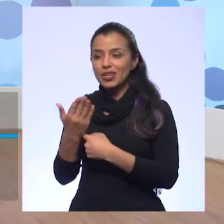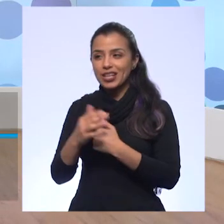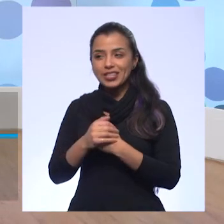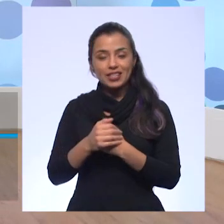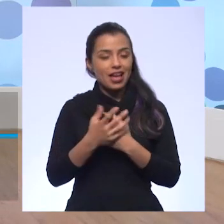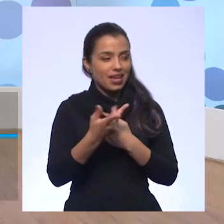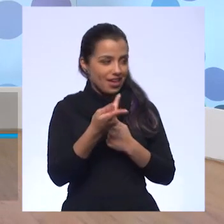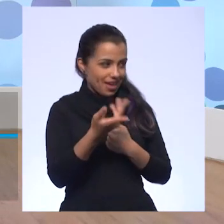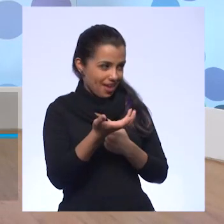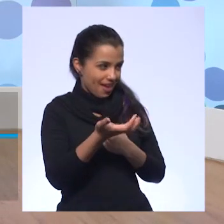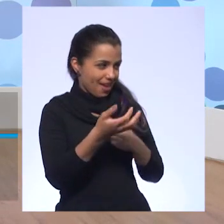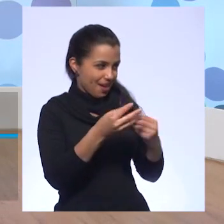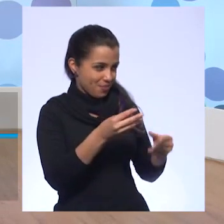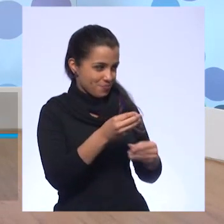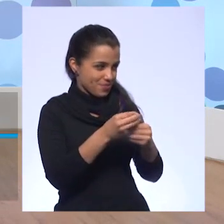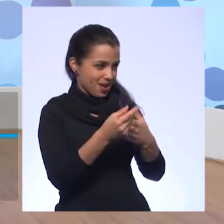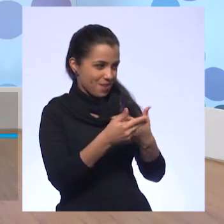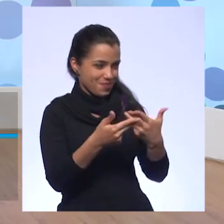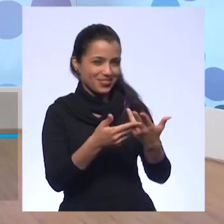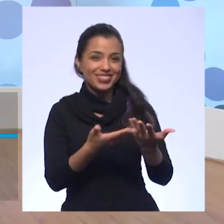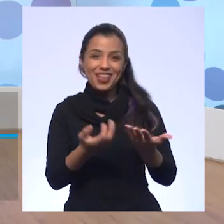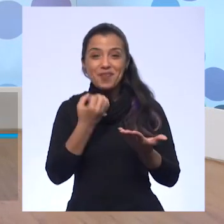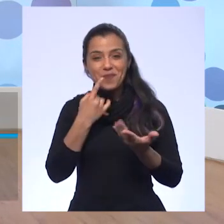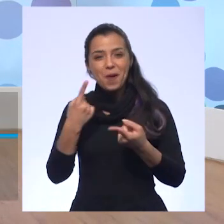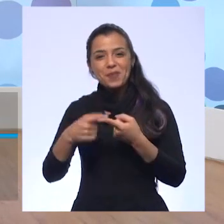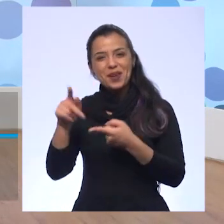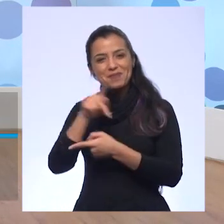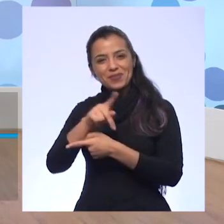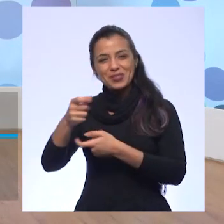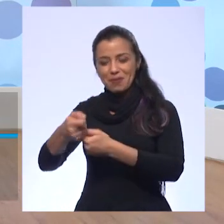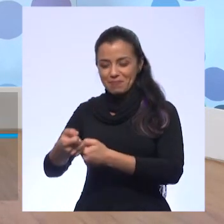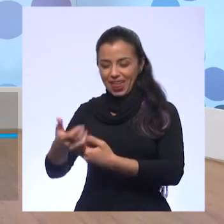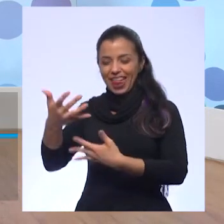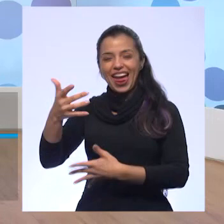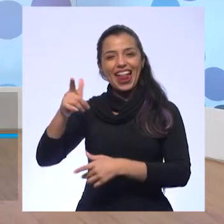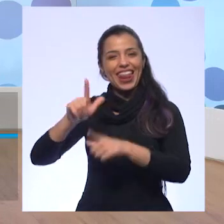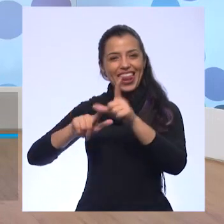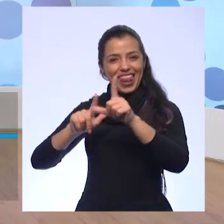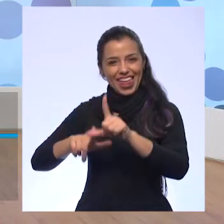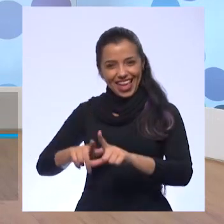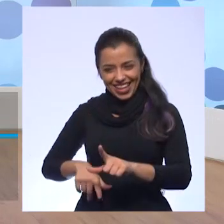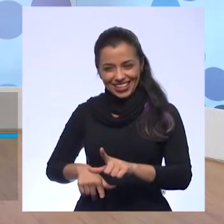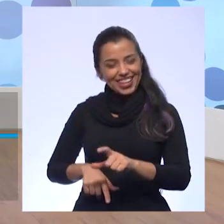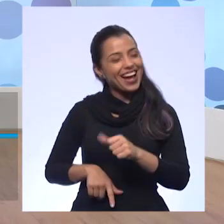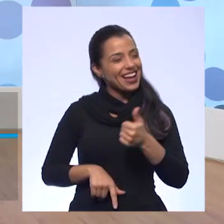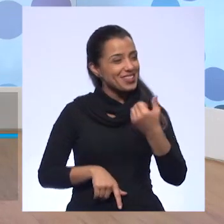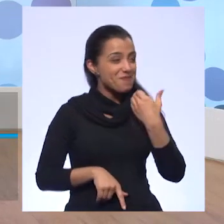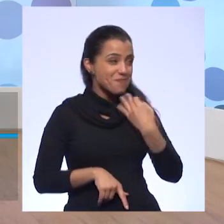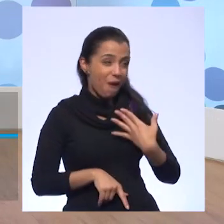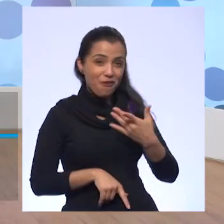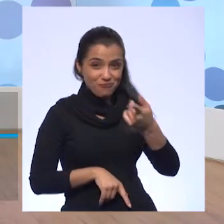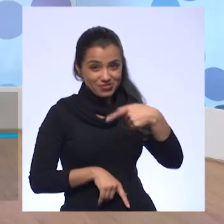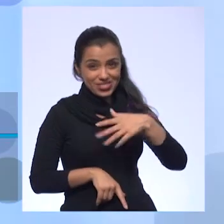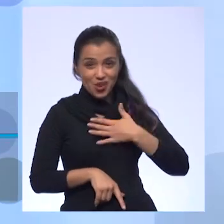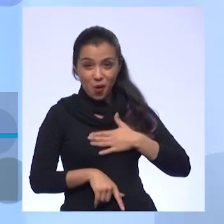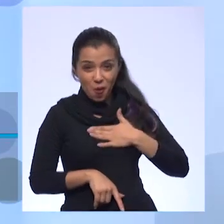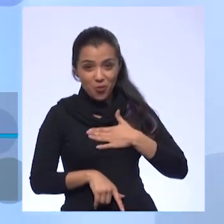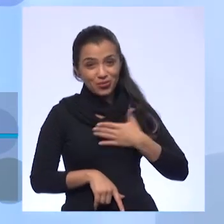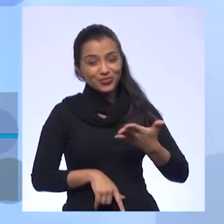professores? Só agradecer mesmo. Eles colocaram letras aqui também para participar. Legal. Tá bom? Poxa, gostaram? Então, bacana, bacana. Que bom que a